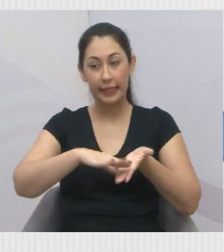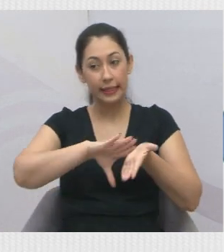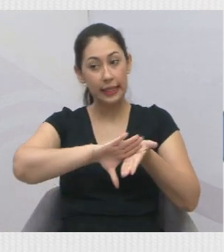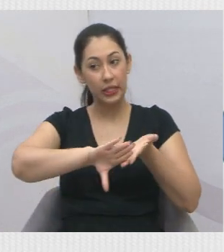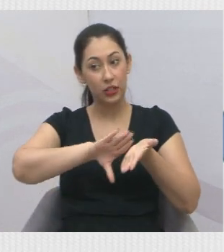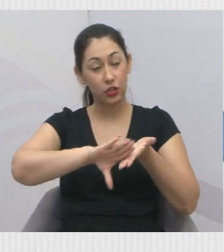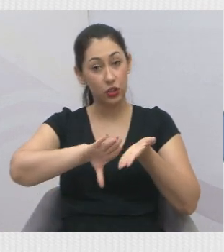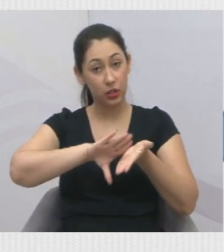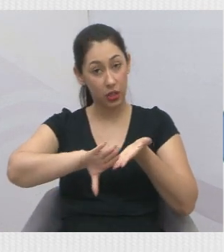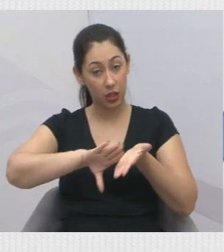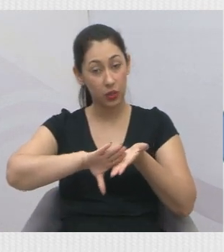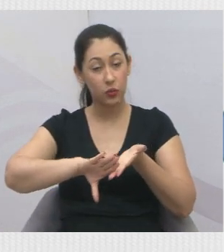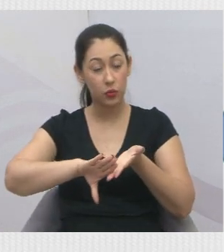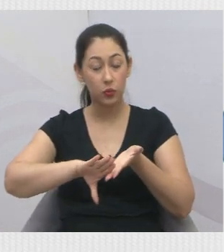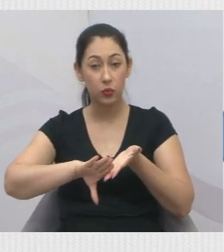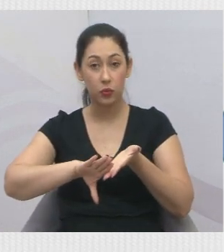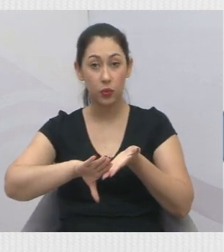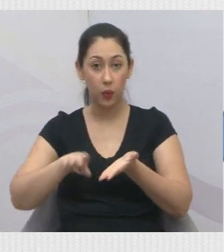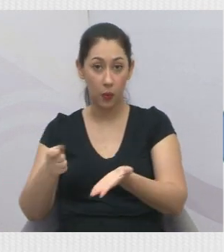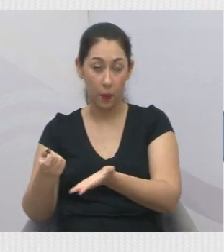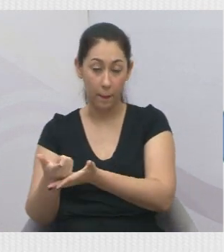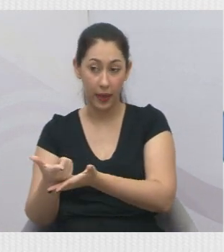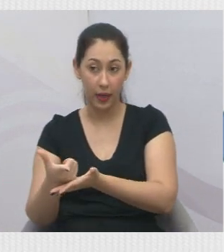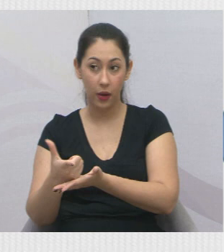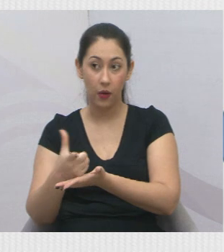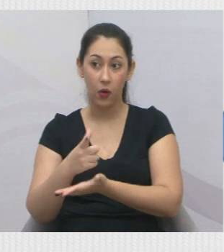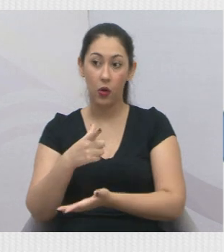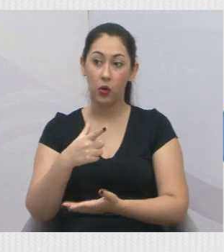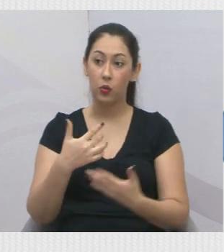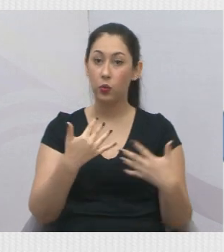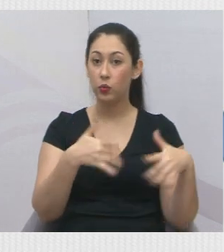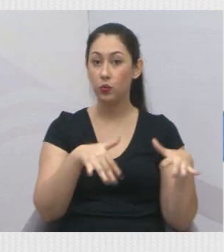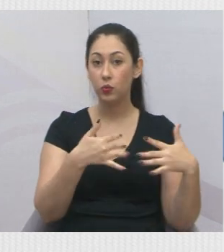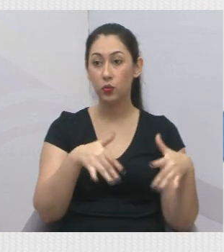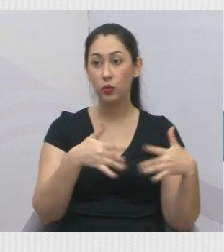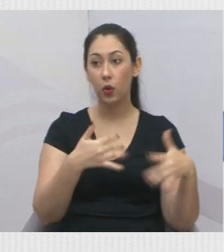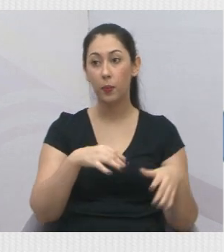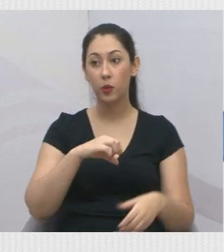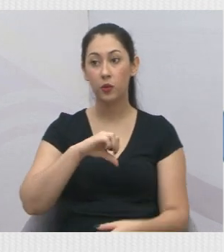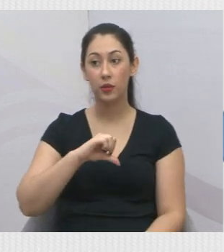menos os 120 milhões, temos uma receita corrente líquida de